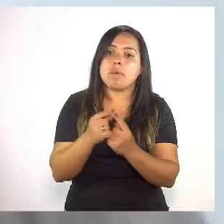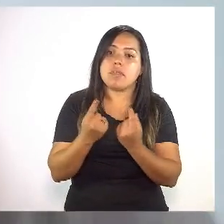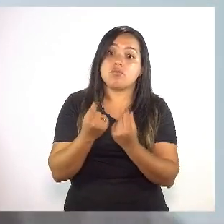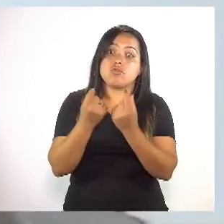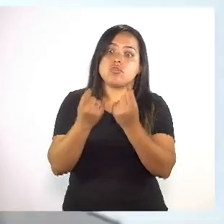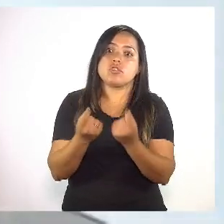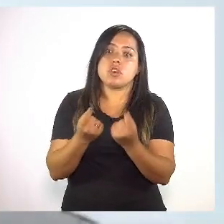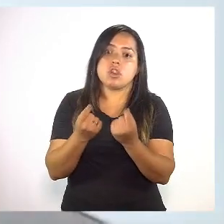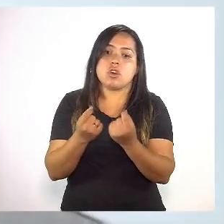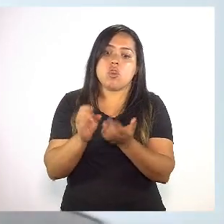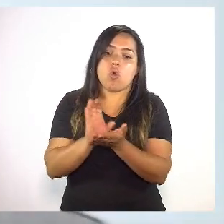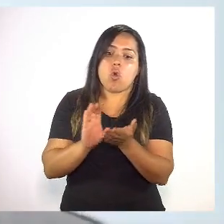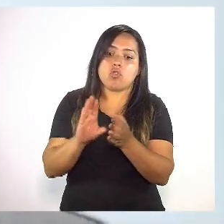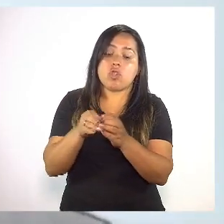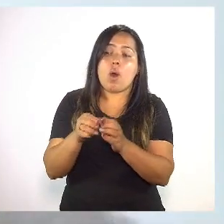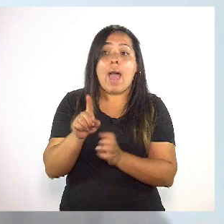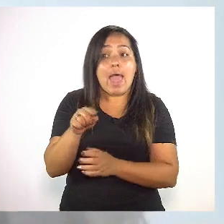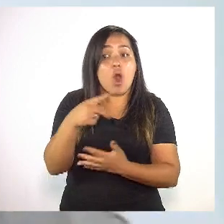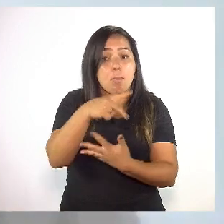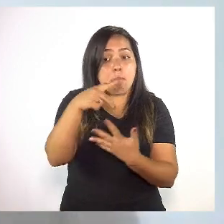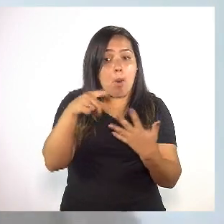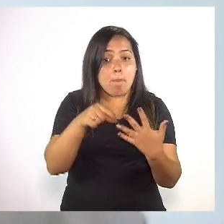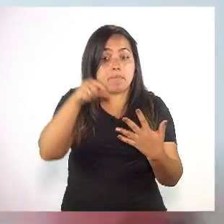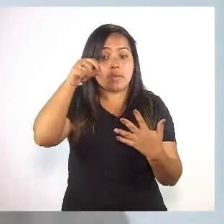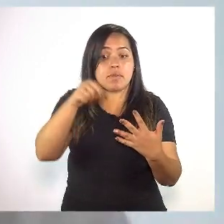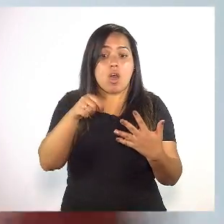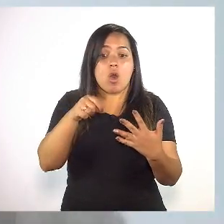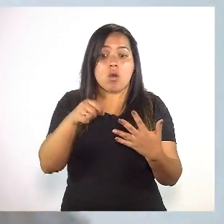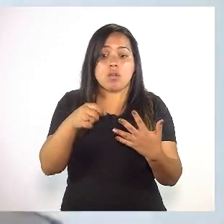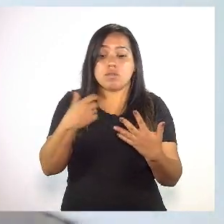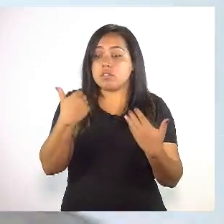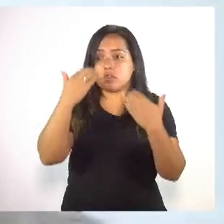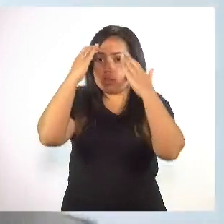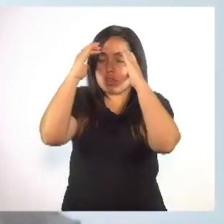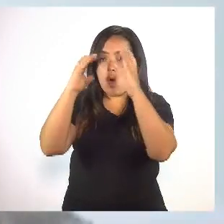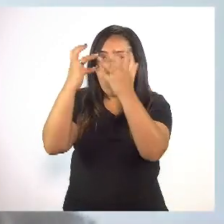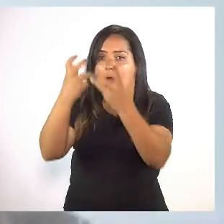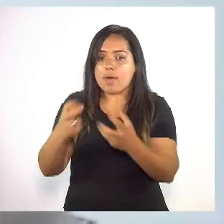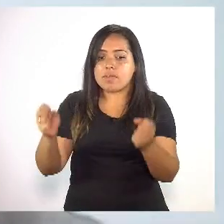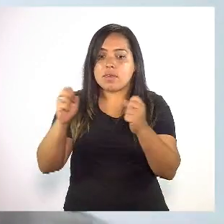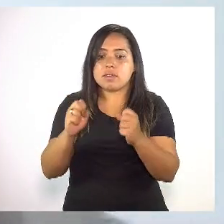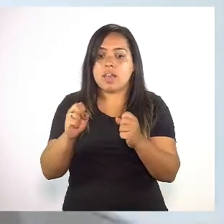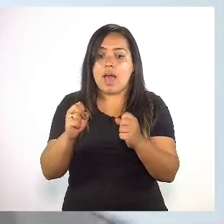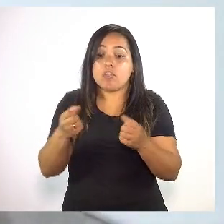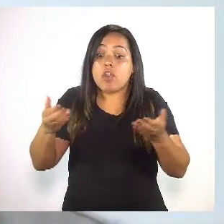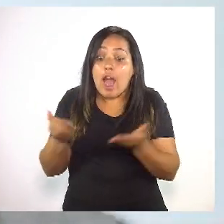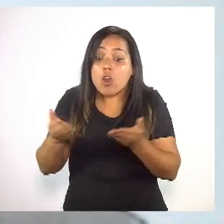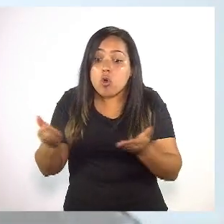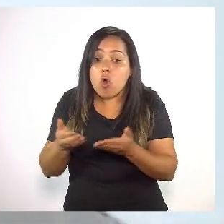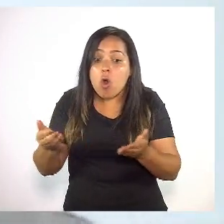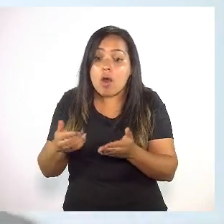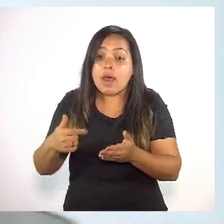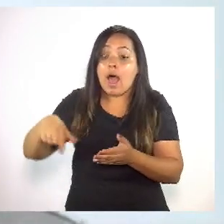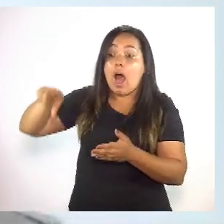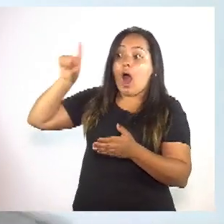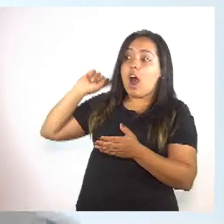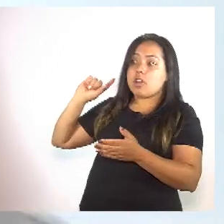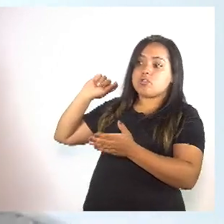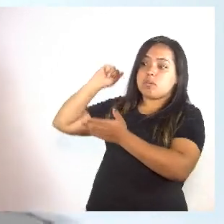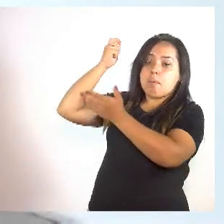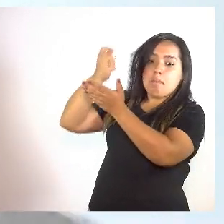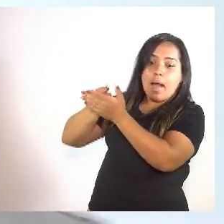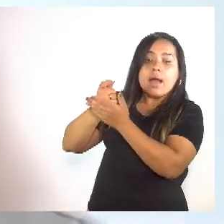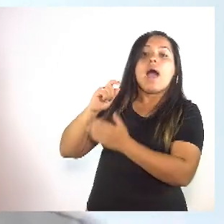é uma opção da administração pública não honrar as despesas do exercício corrente para honrar despesas restos a pagar, que têm que ser